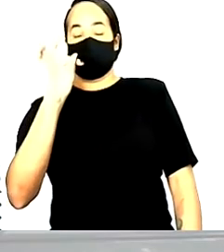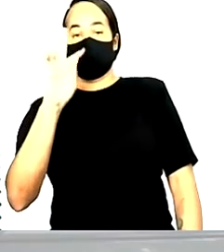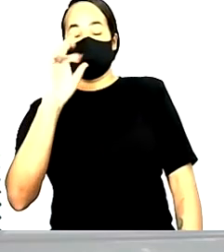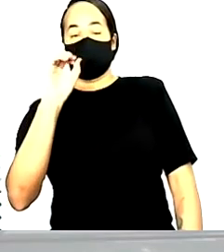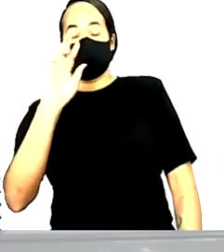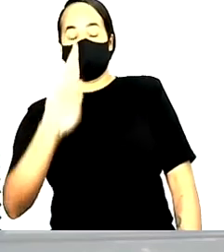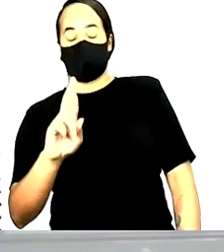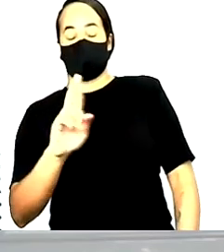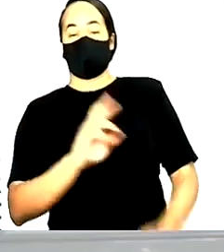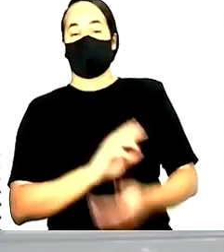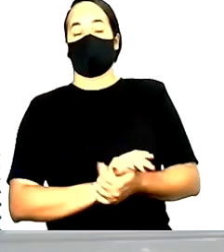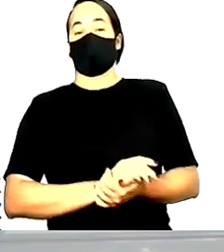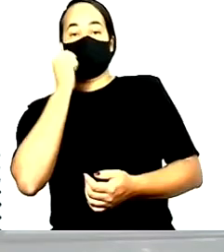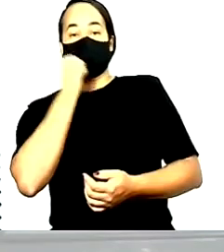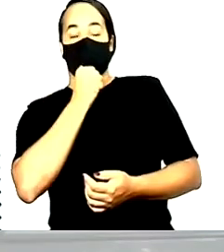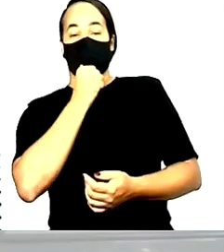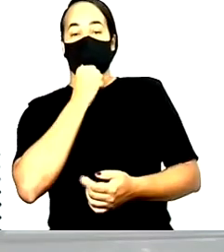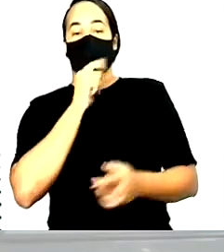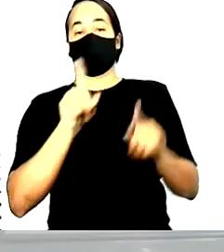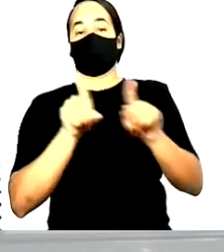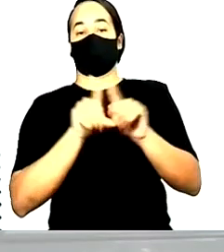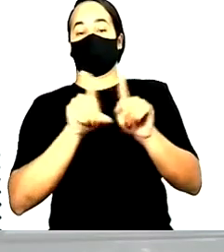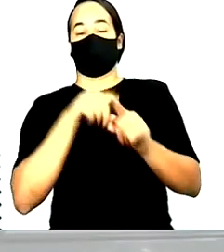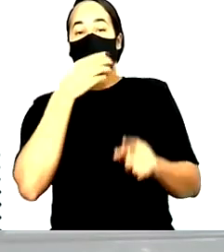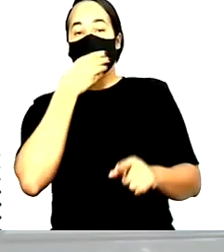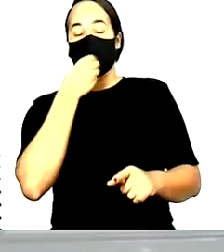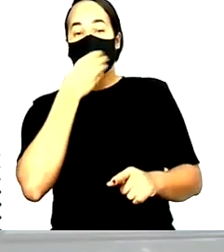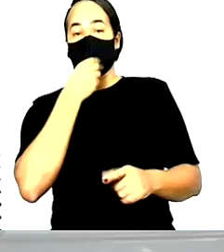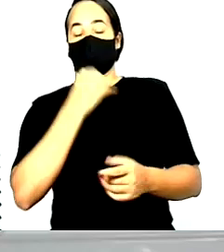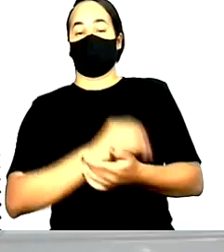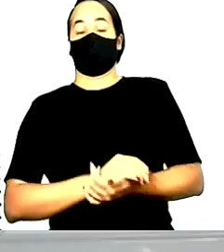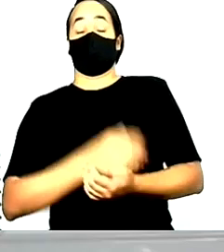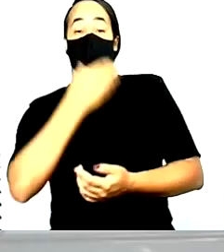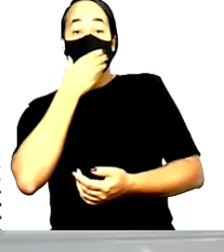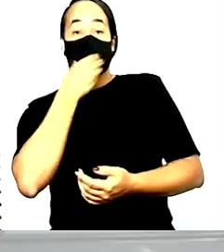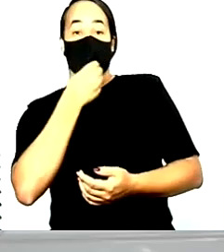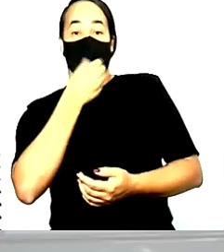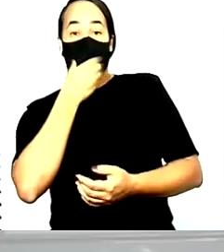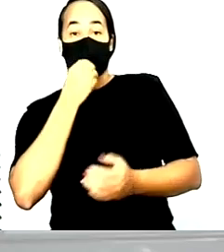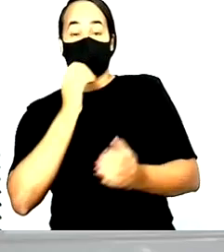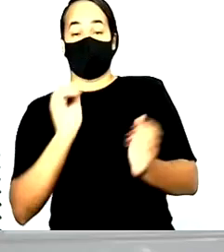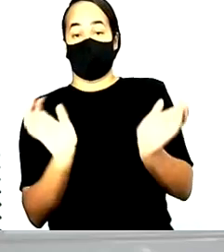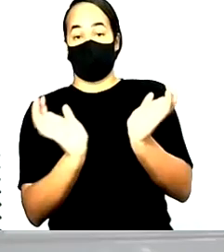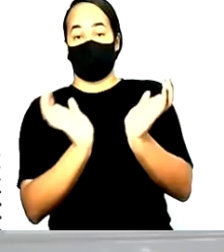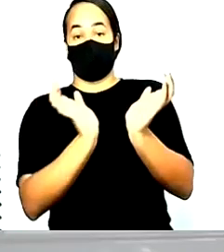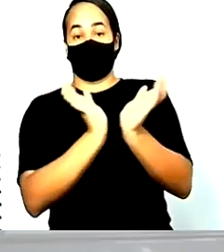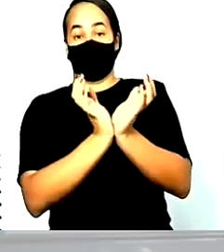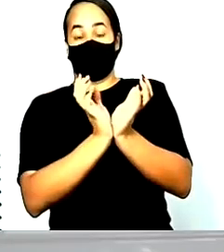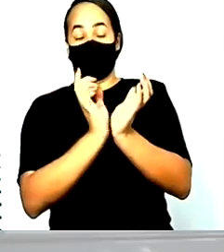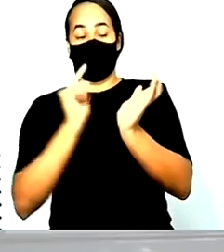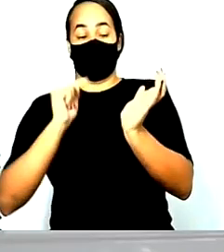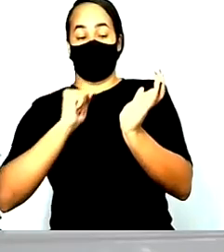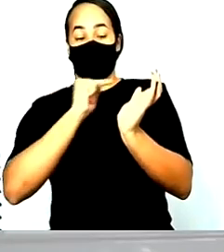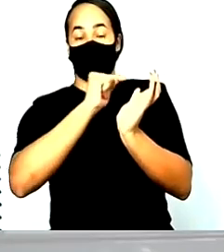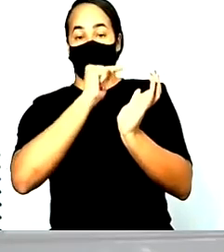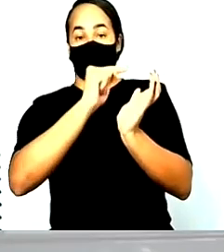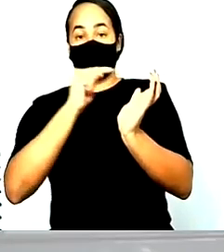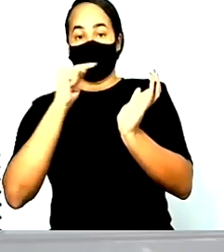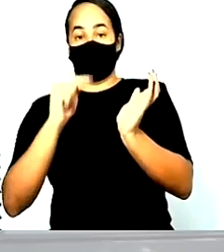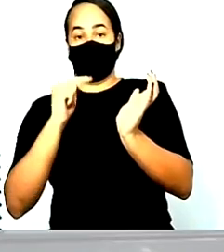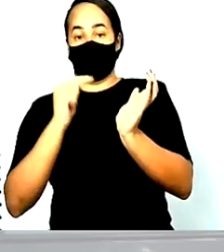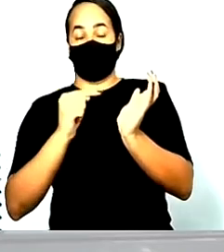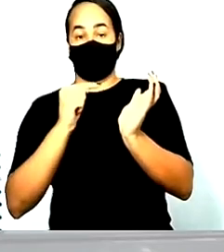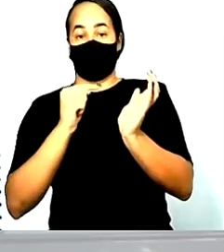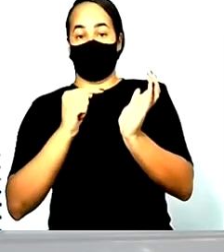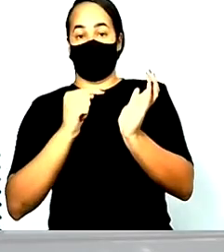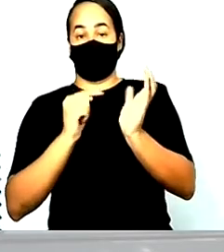o feminino. O masculino é formado por órgãos internos e externos, ou seja, órgãos